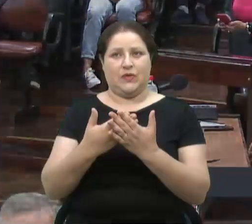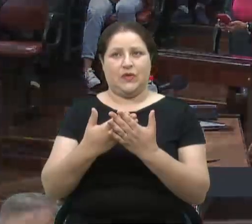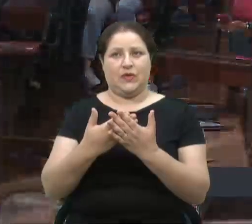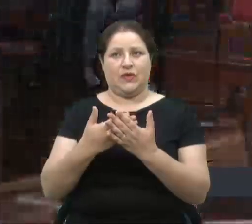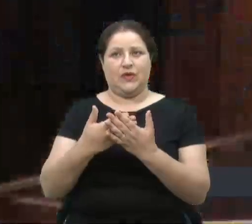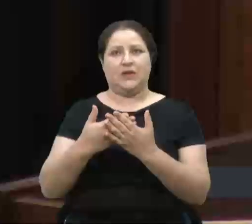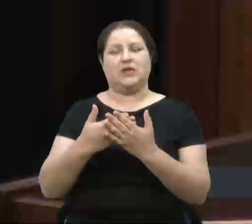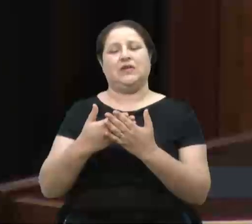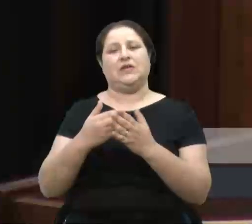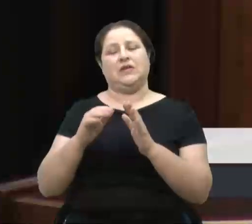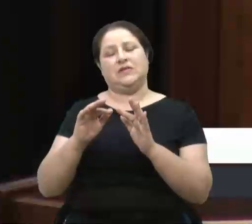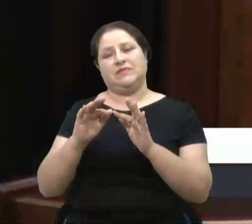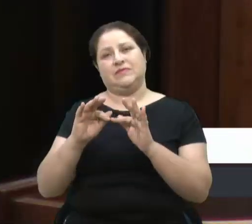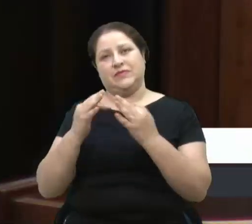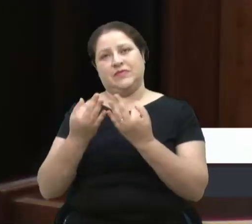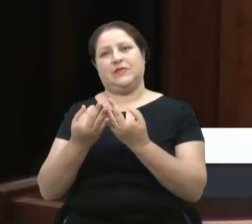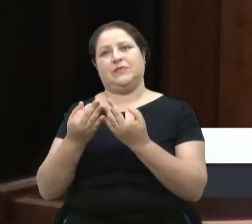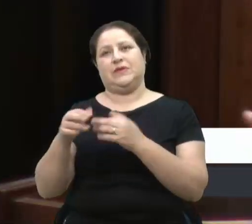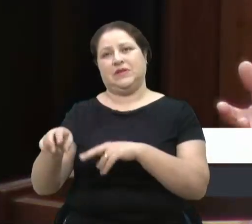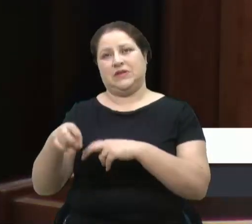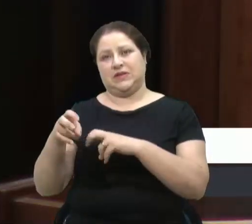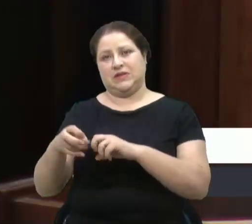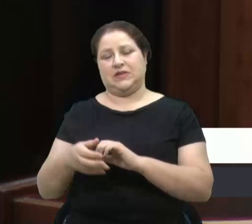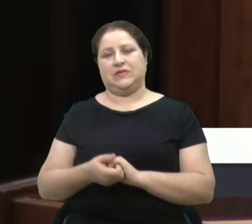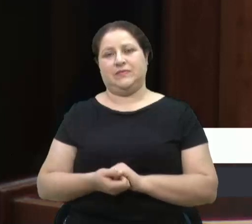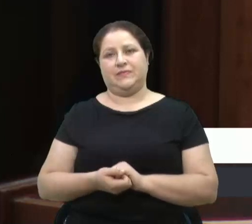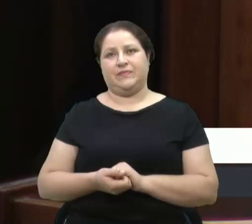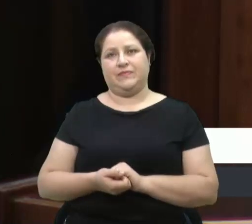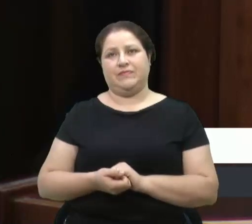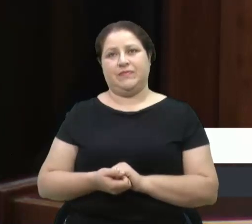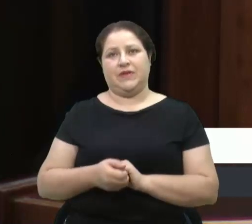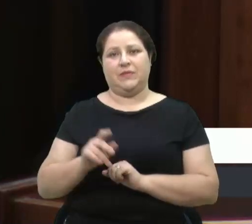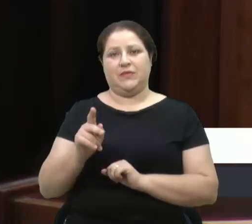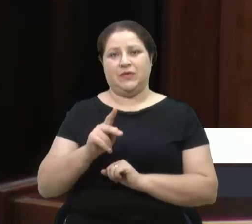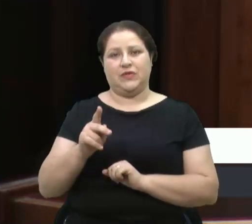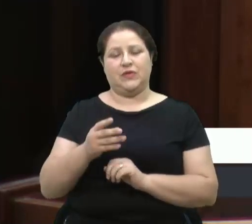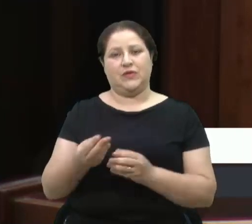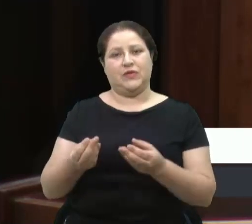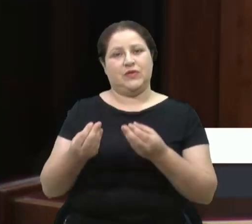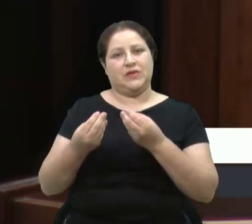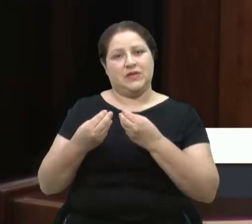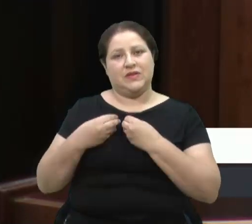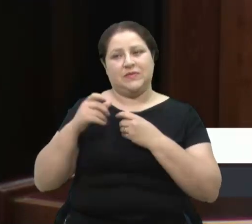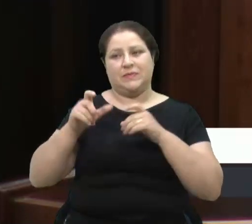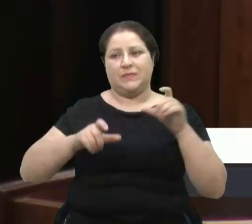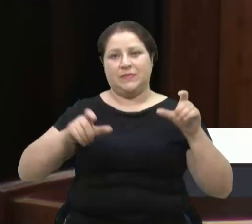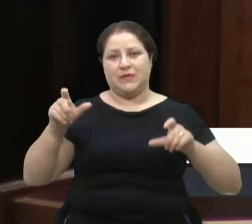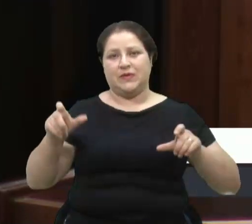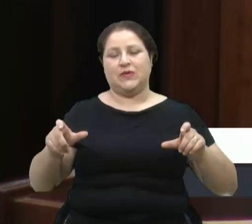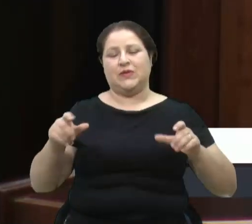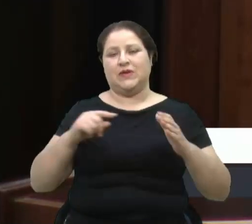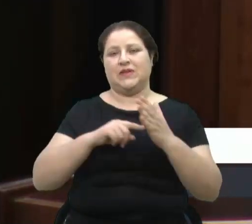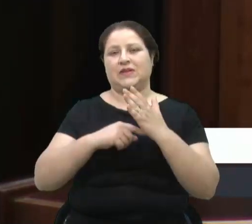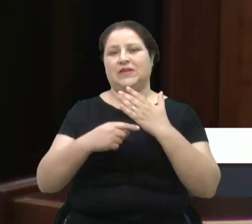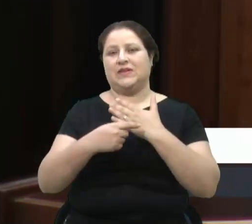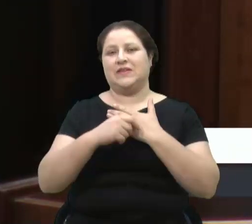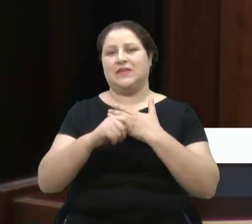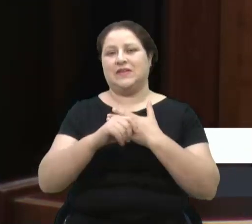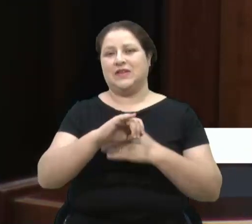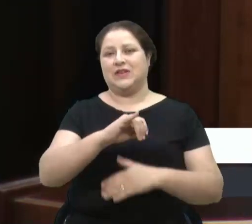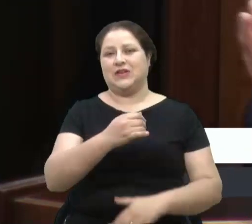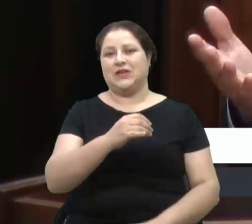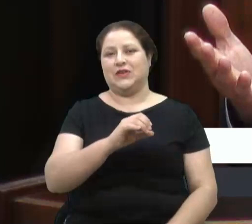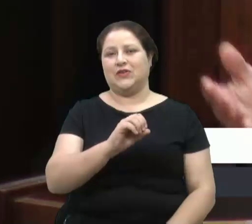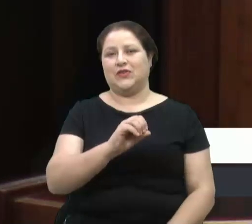professores nos deixam essas essas jóias raras essas pedras né para